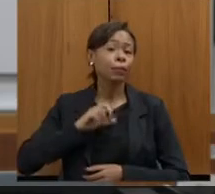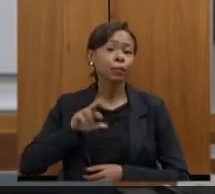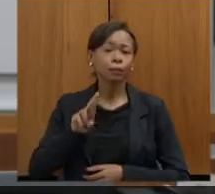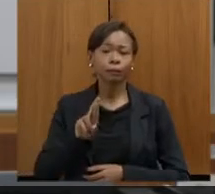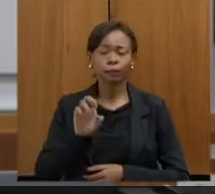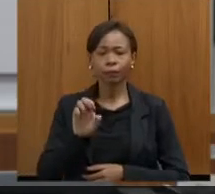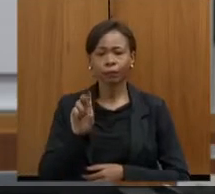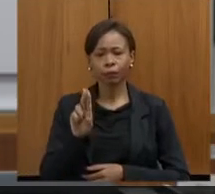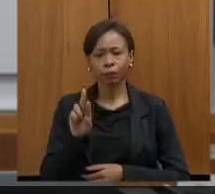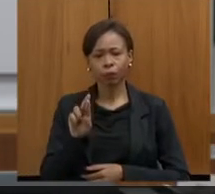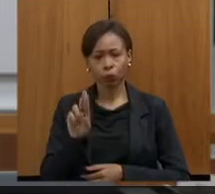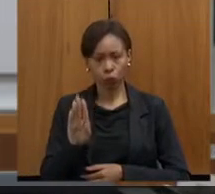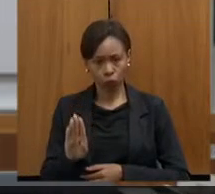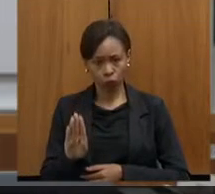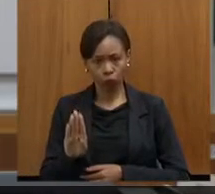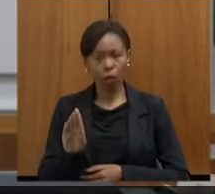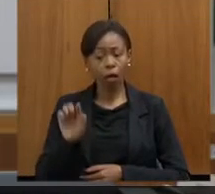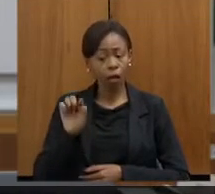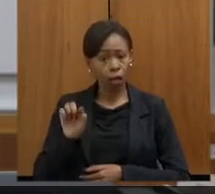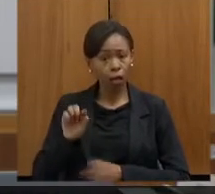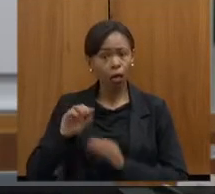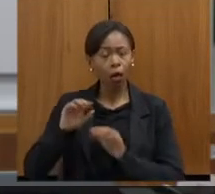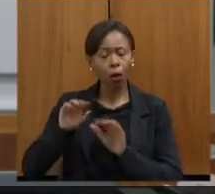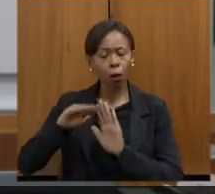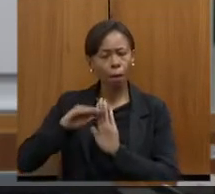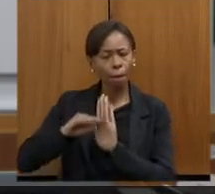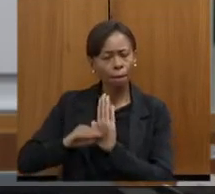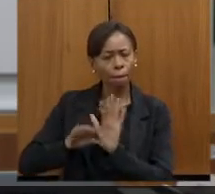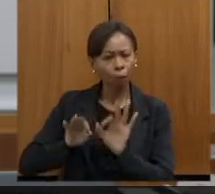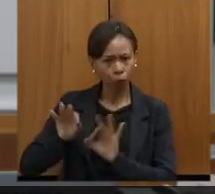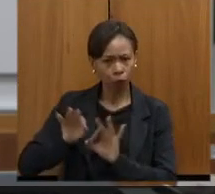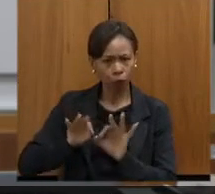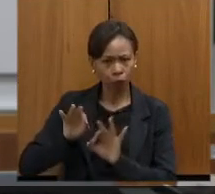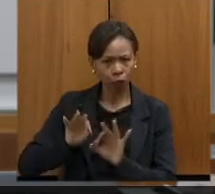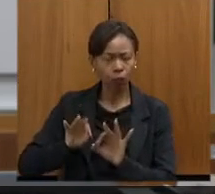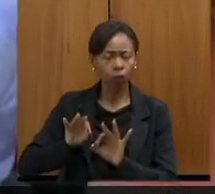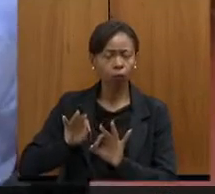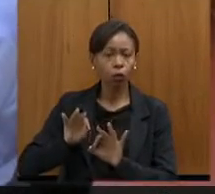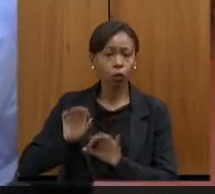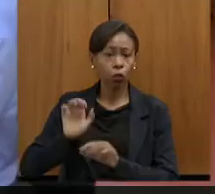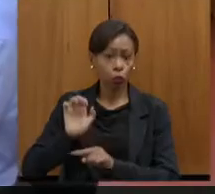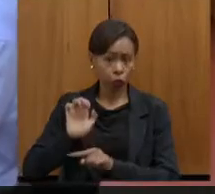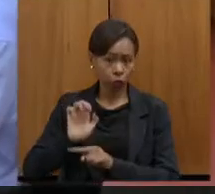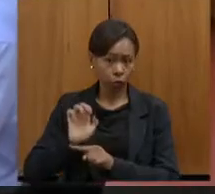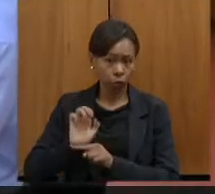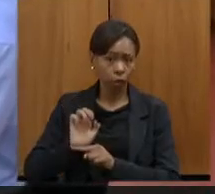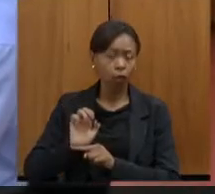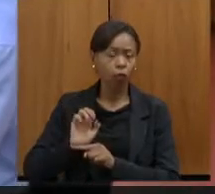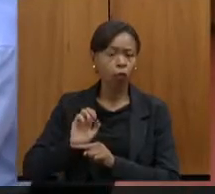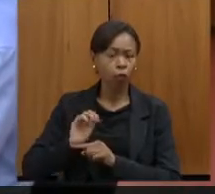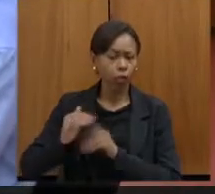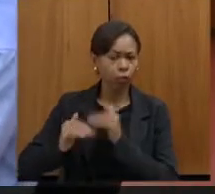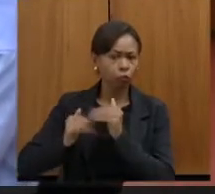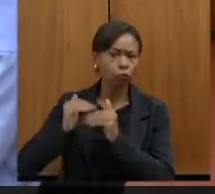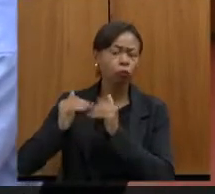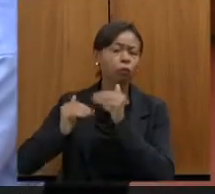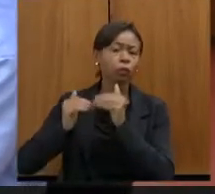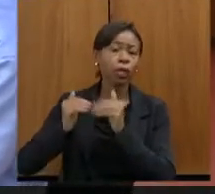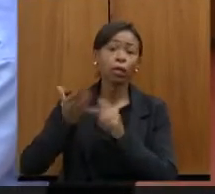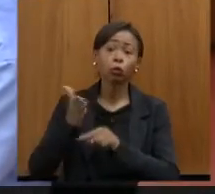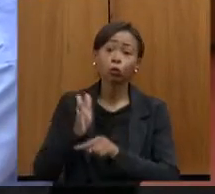de Estado que vem fomentando e ajudando a trazer essa